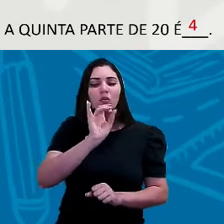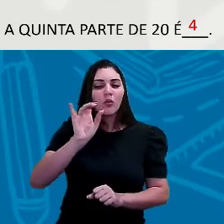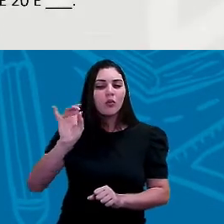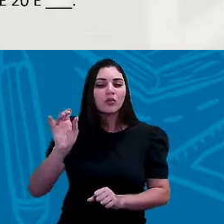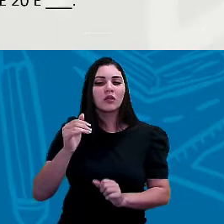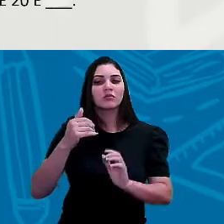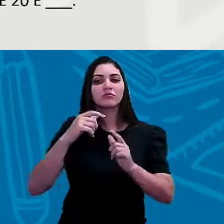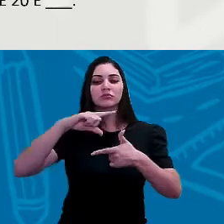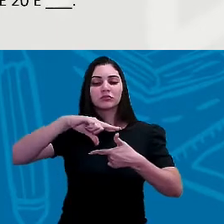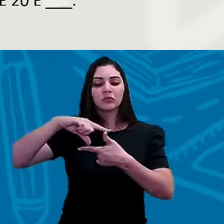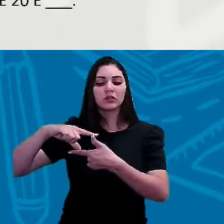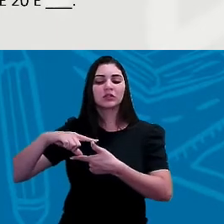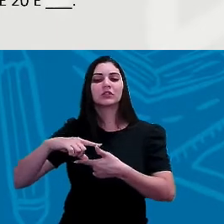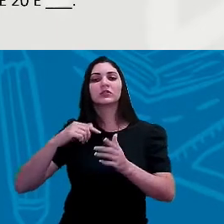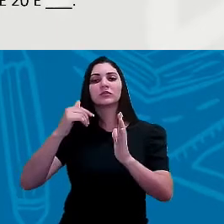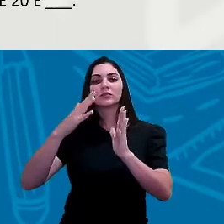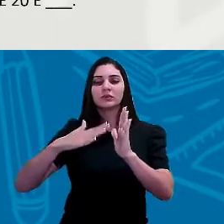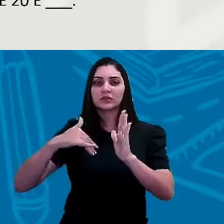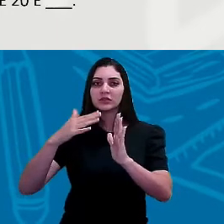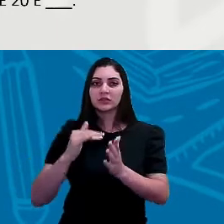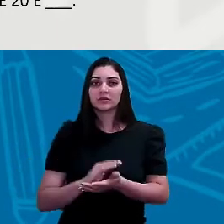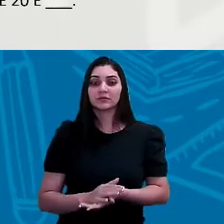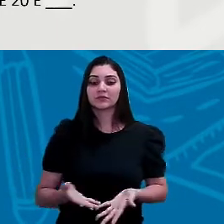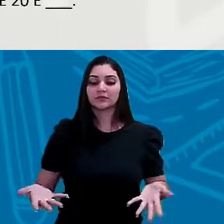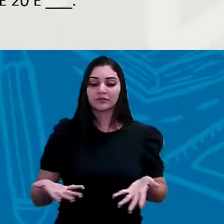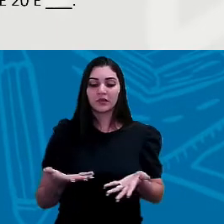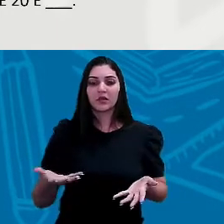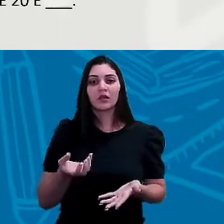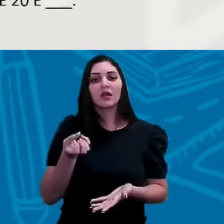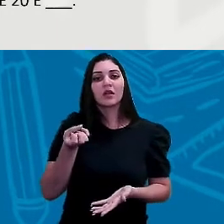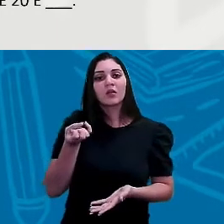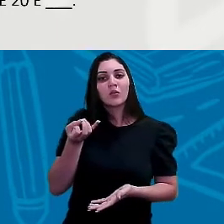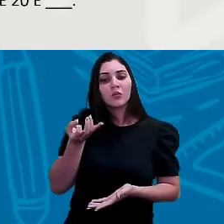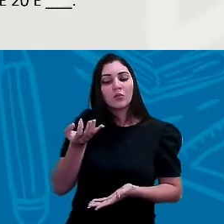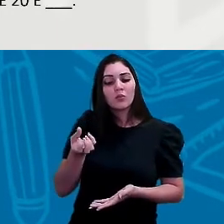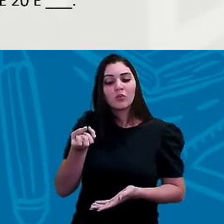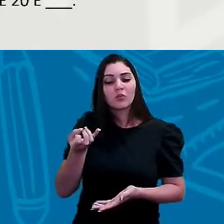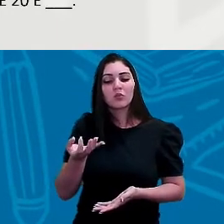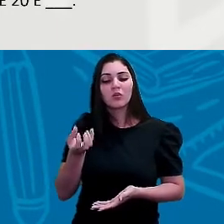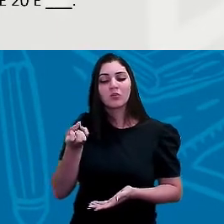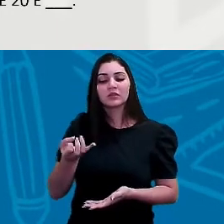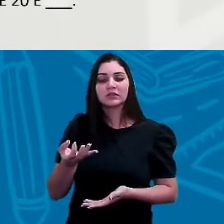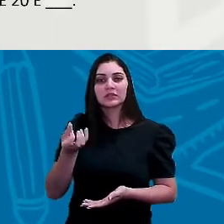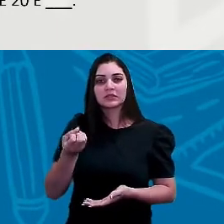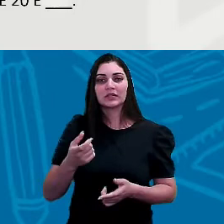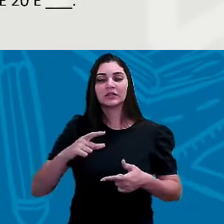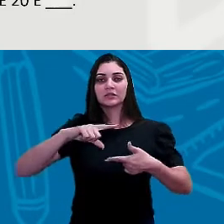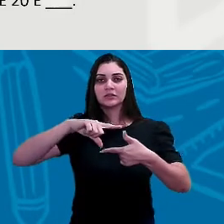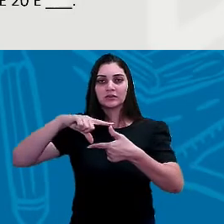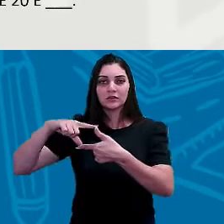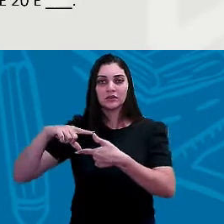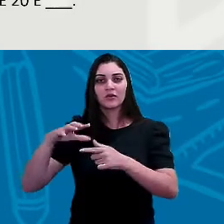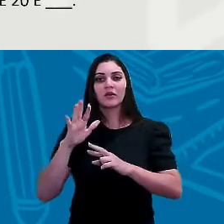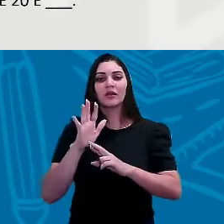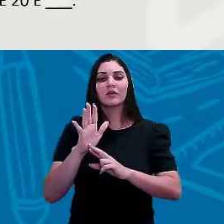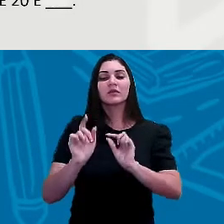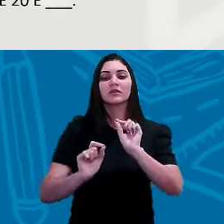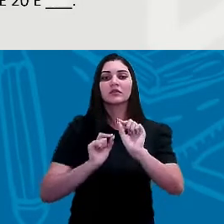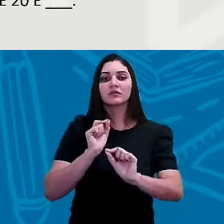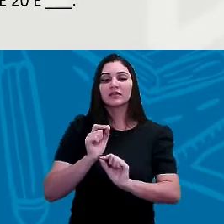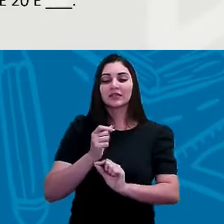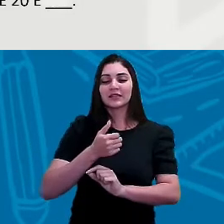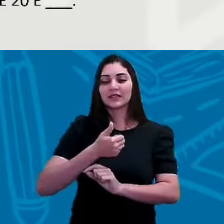pintados. Agora, ó, a quantidade de quadradinhos representa a 10ª parte, tá